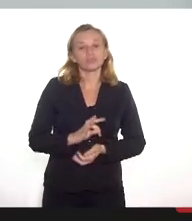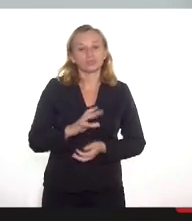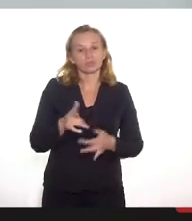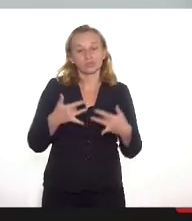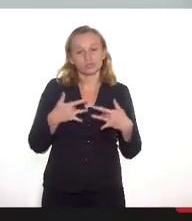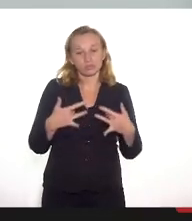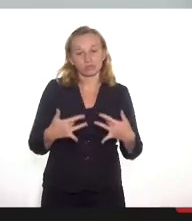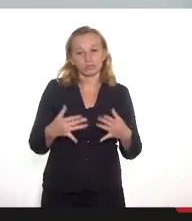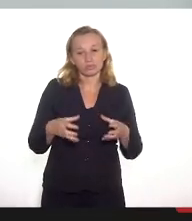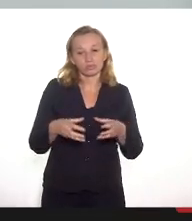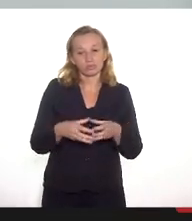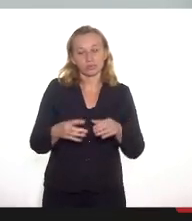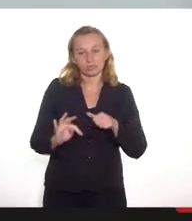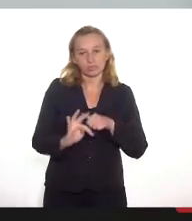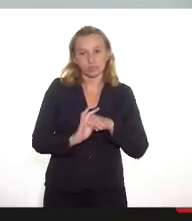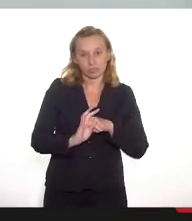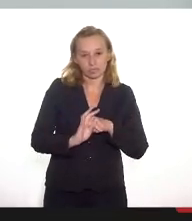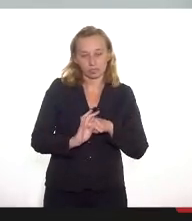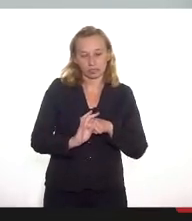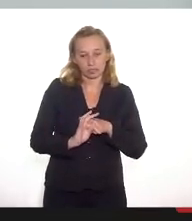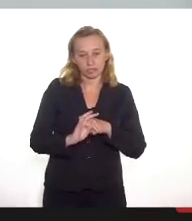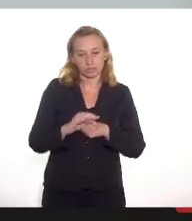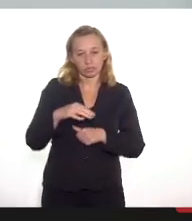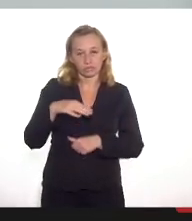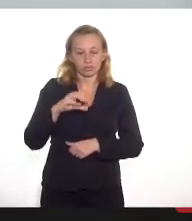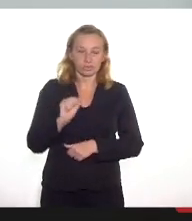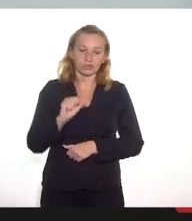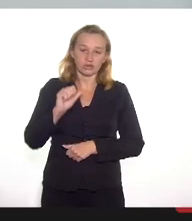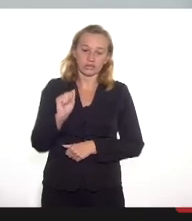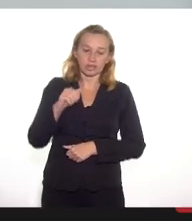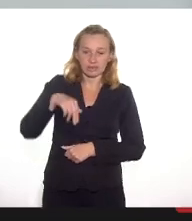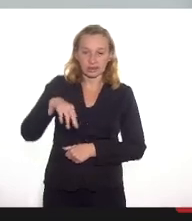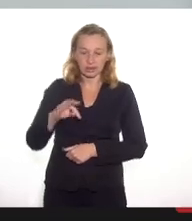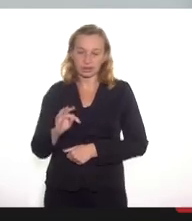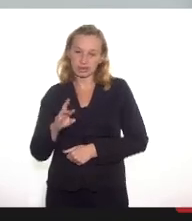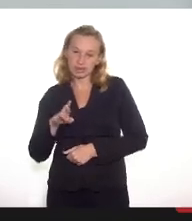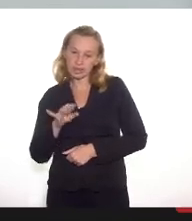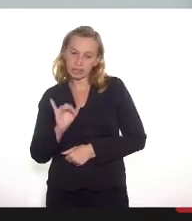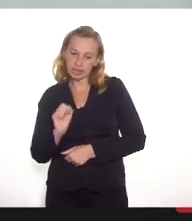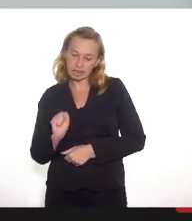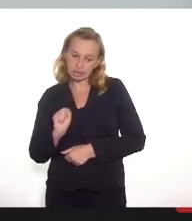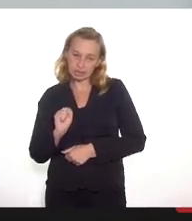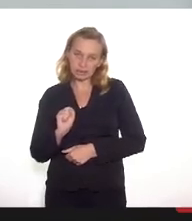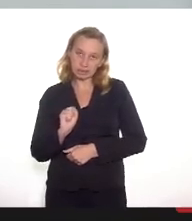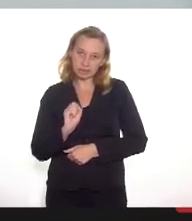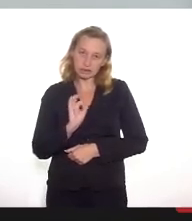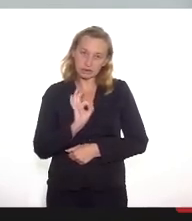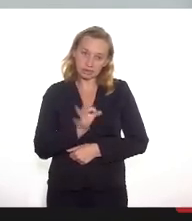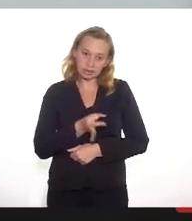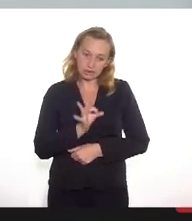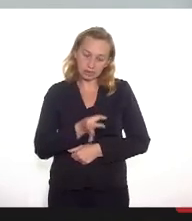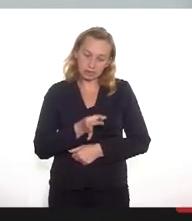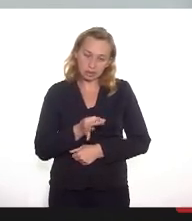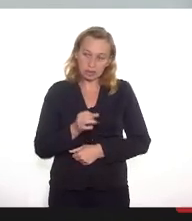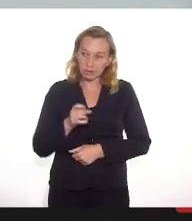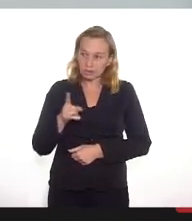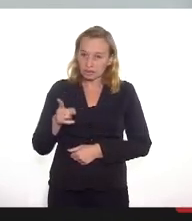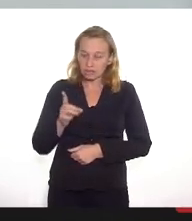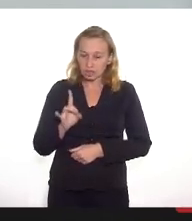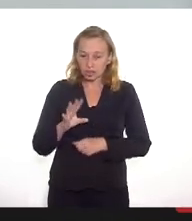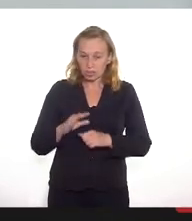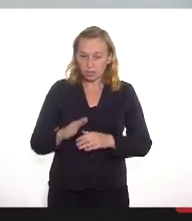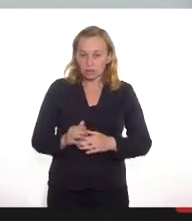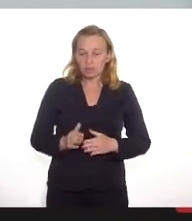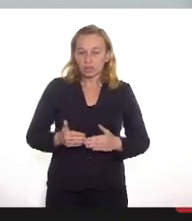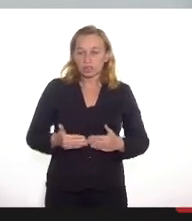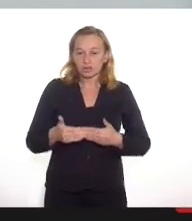É verdade com grupo técnico de sanitaristas que bravamente não são não sol aqueles padaria de